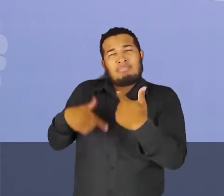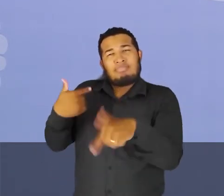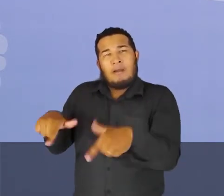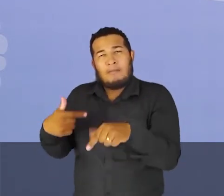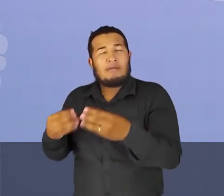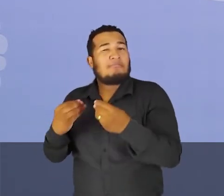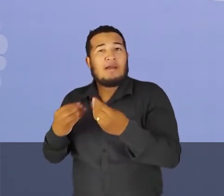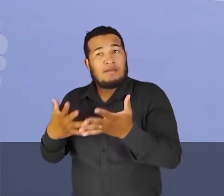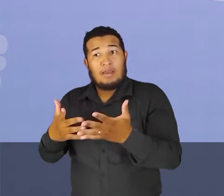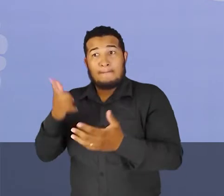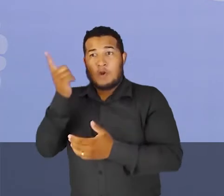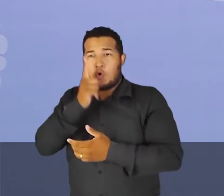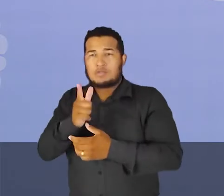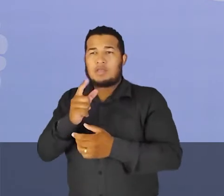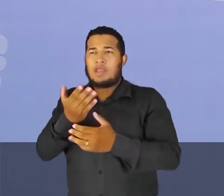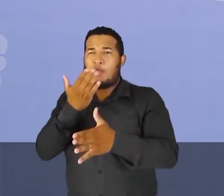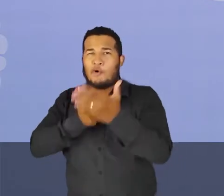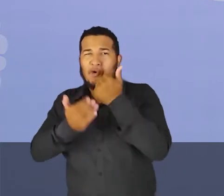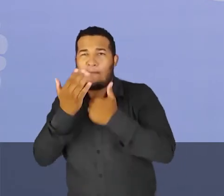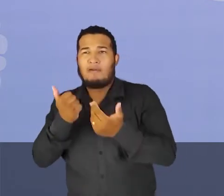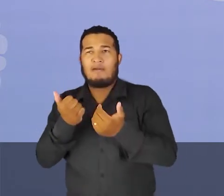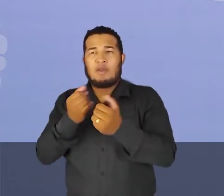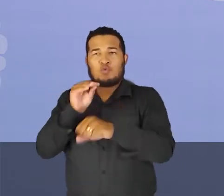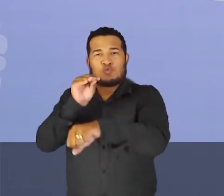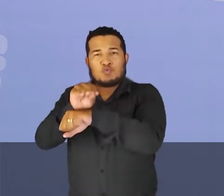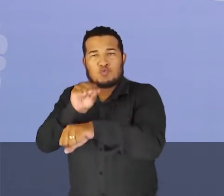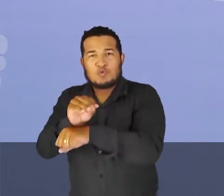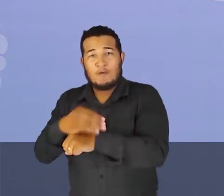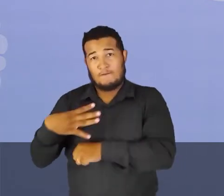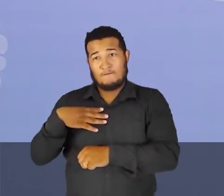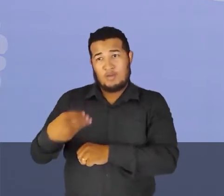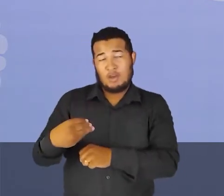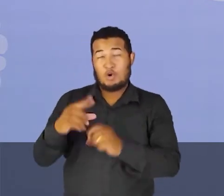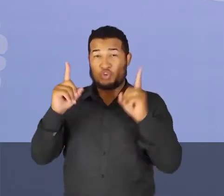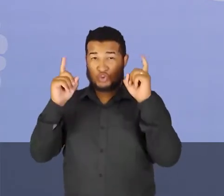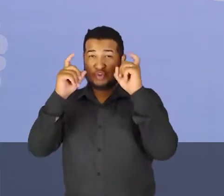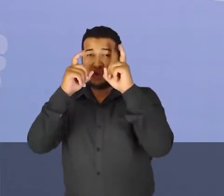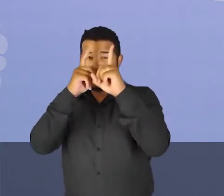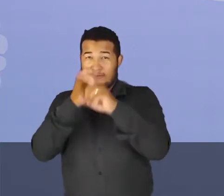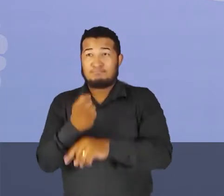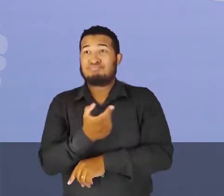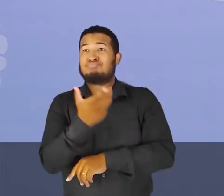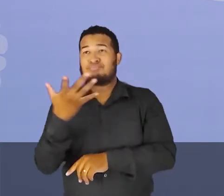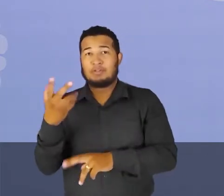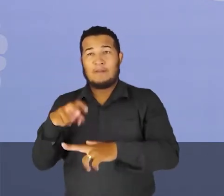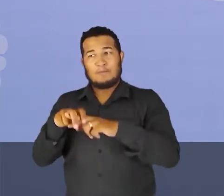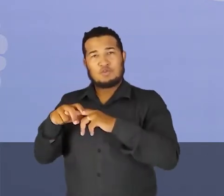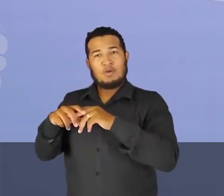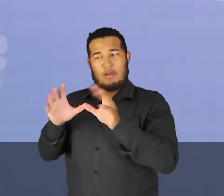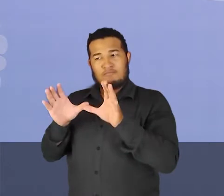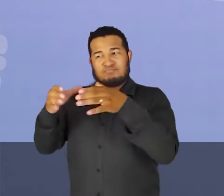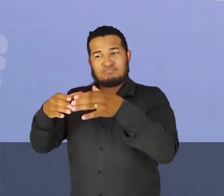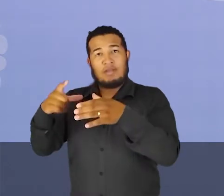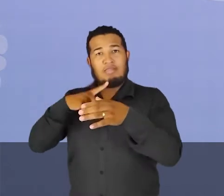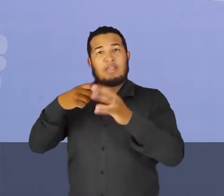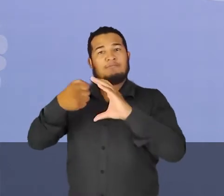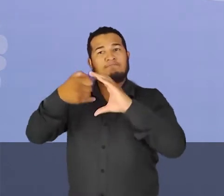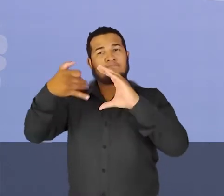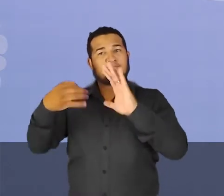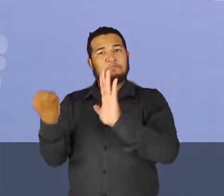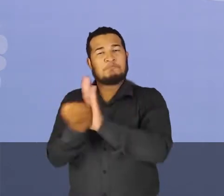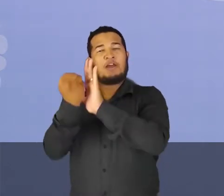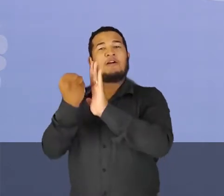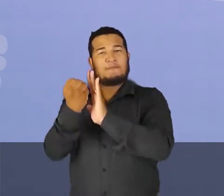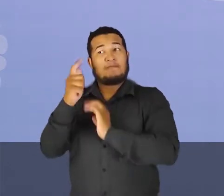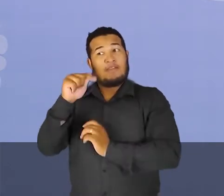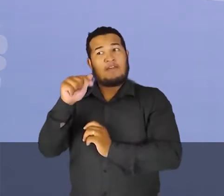poder alimentar-se, criar os filhos, né, enfrentou muitas dificuldades. Então, esse tipo de geração que